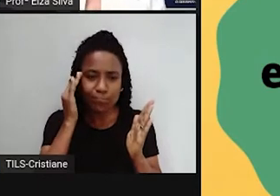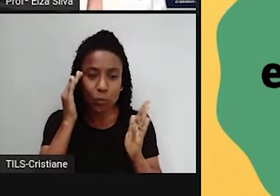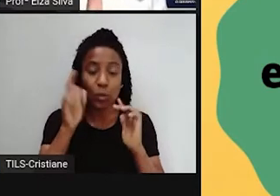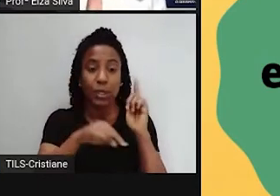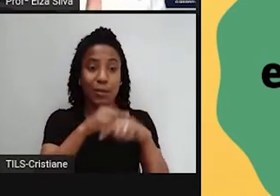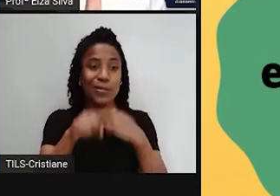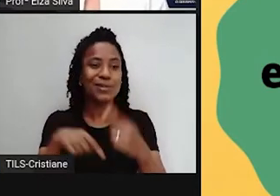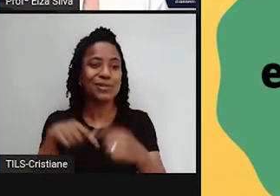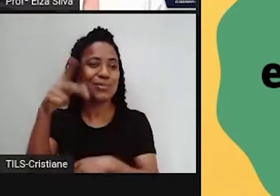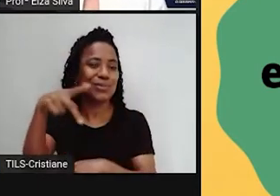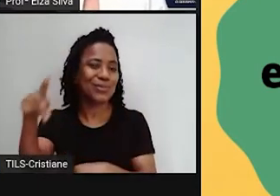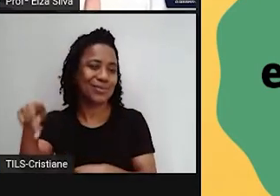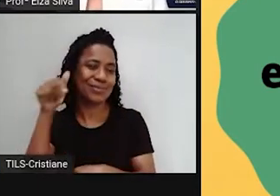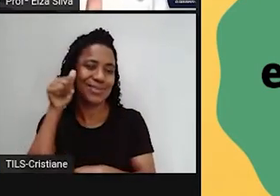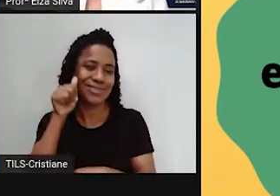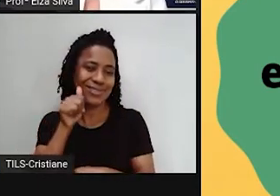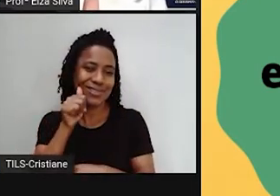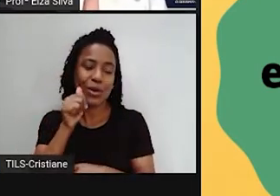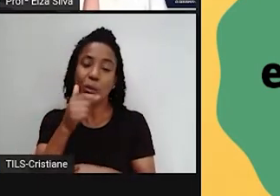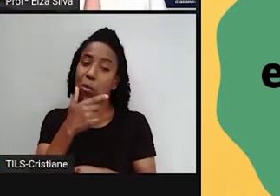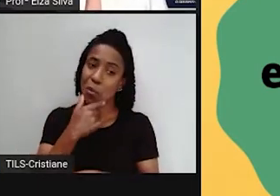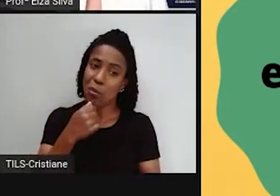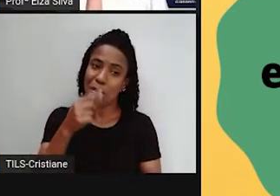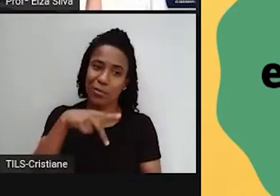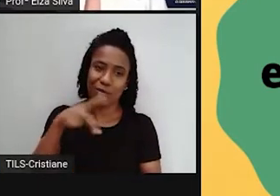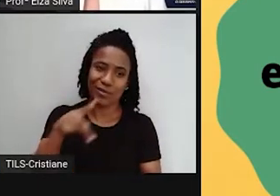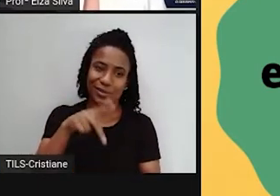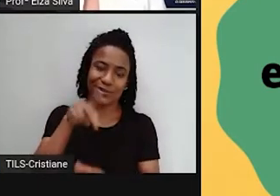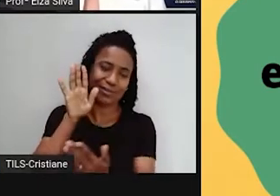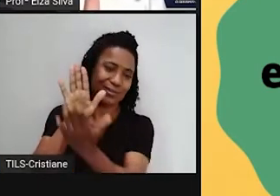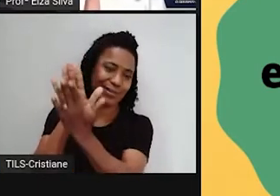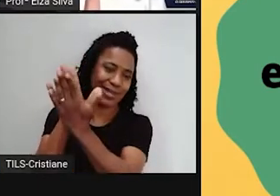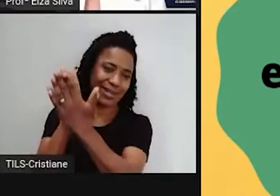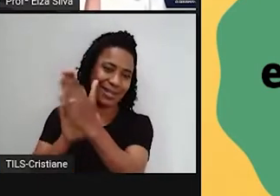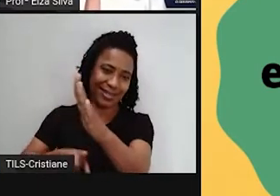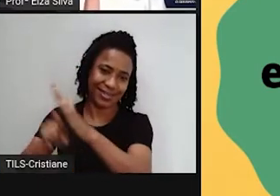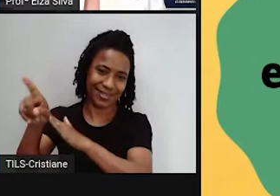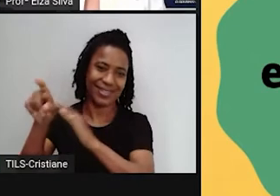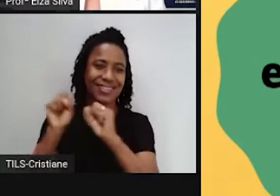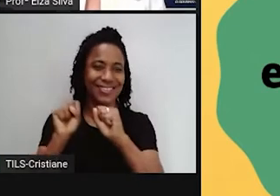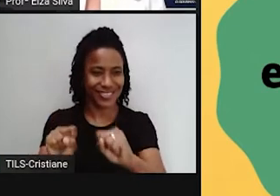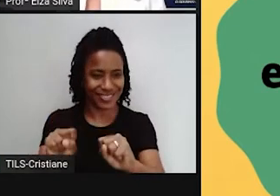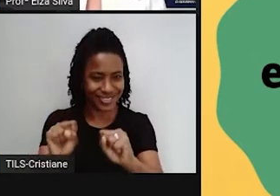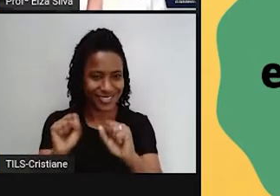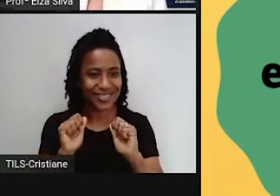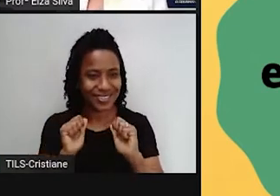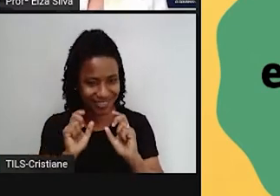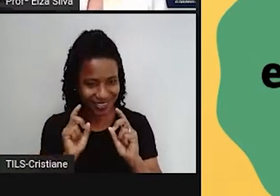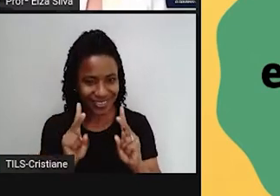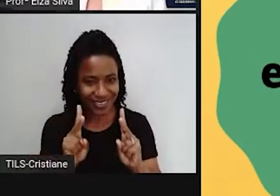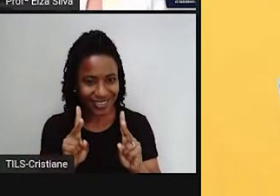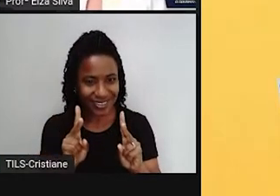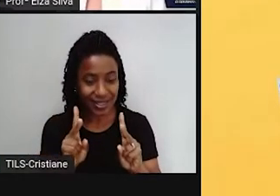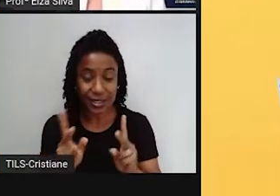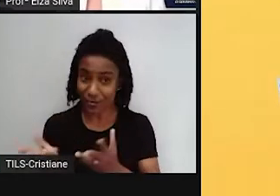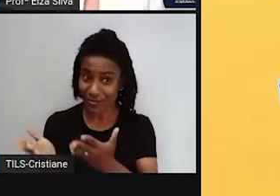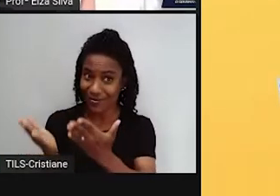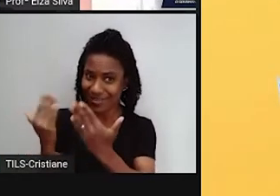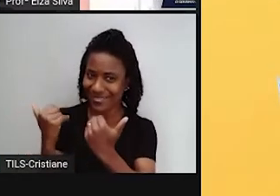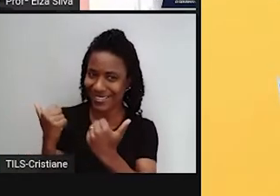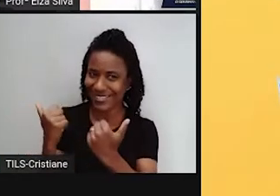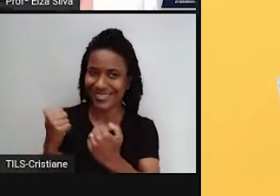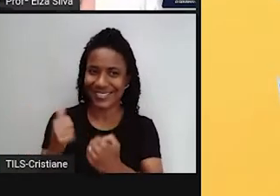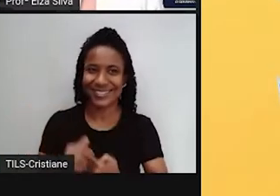primeira oportunidade, tire essas dúvidas com o seu professor ou sua professora. Ok? Let's go!